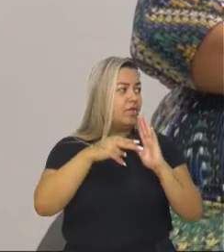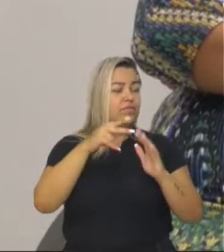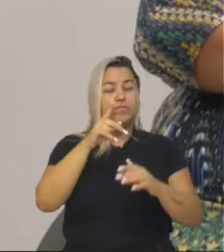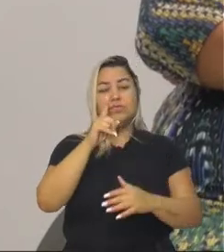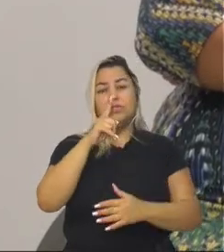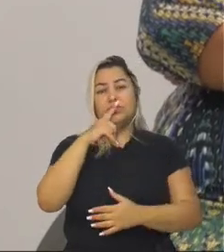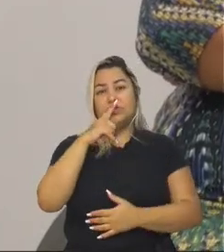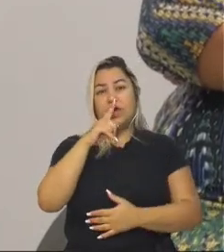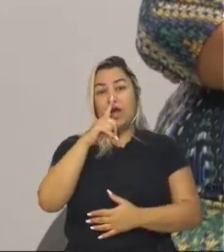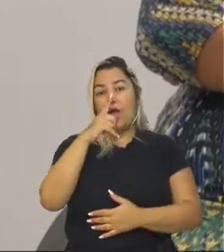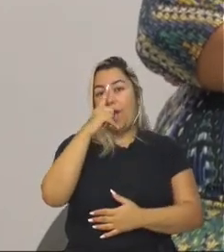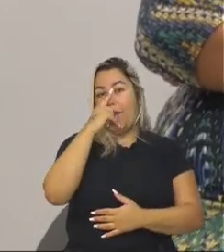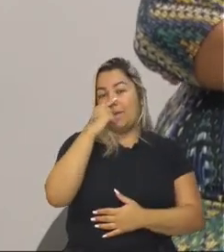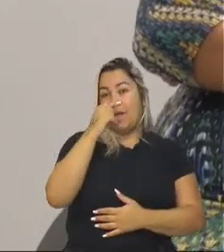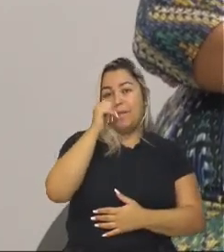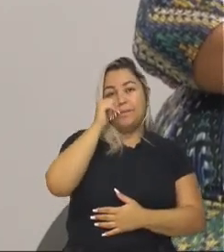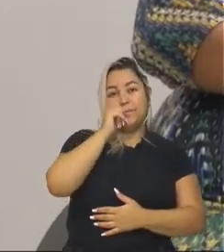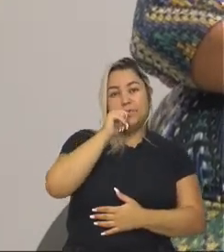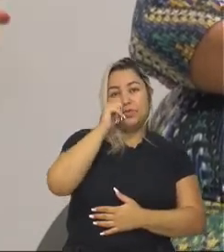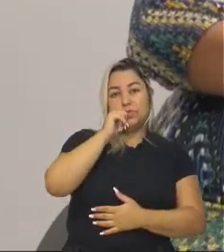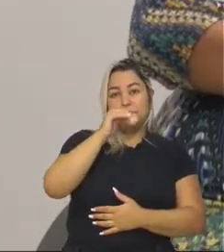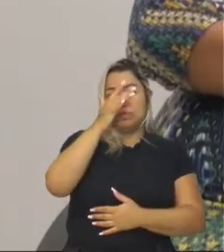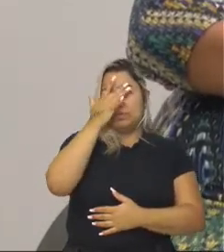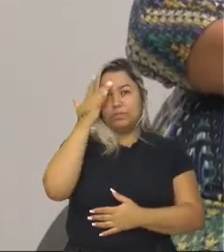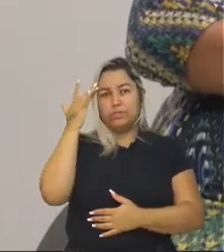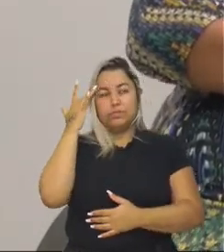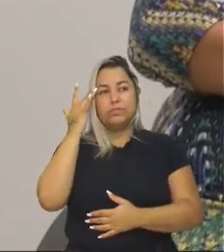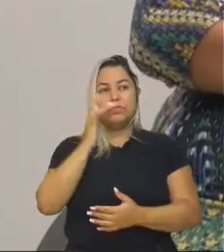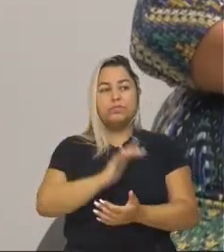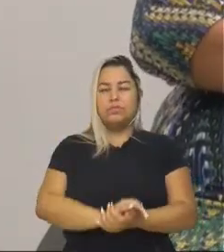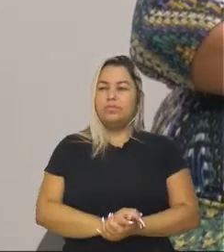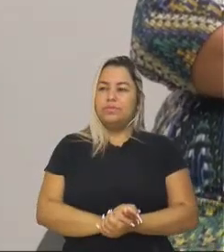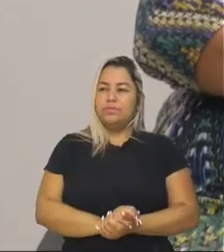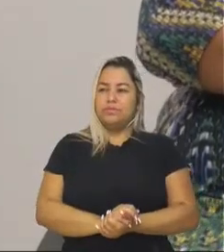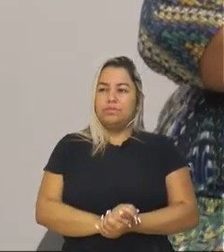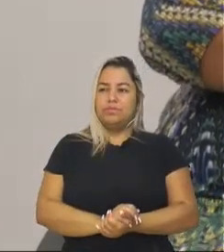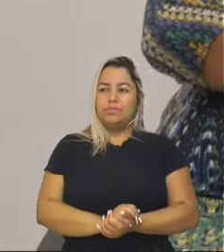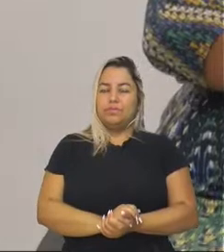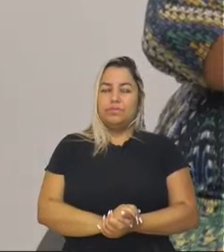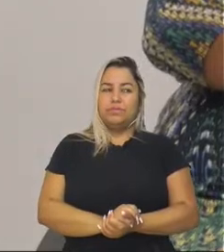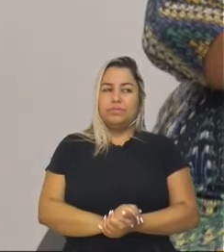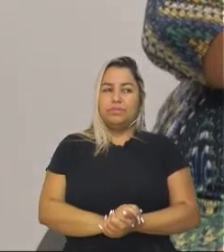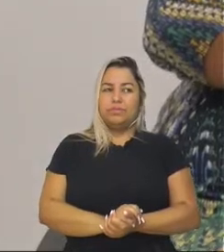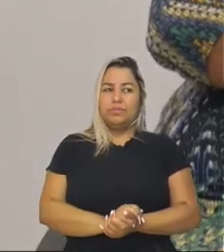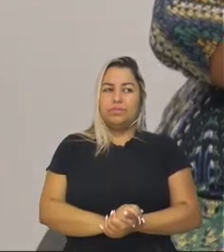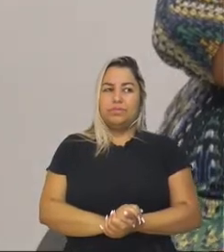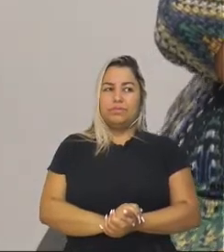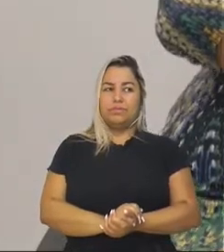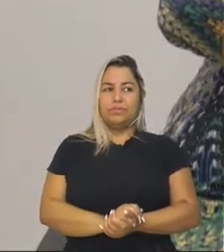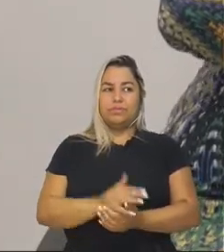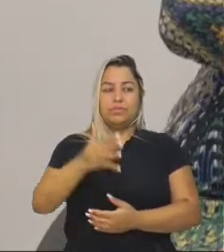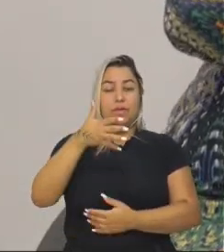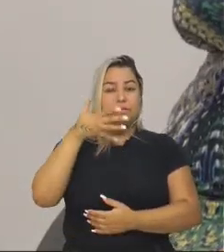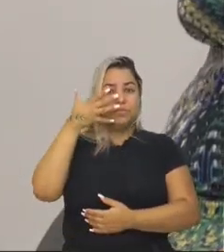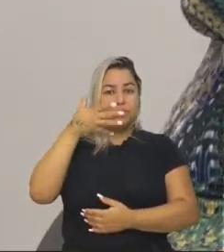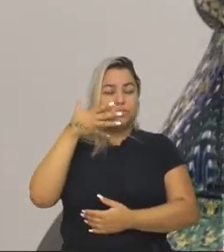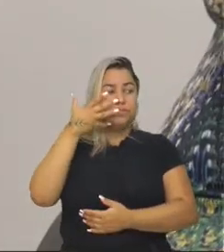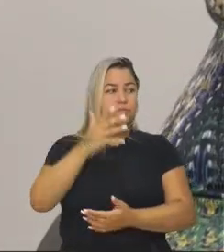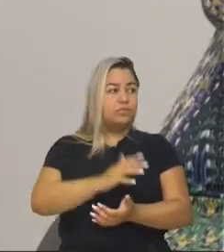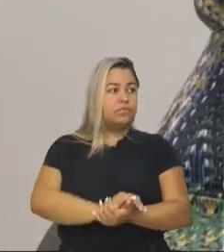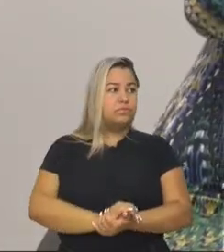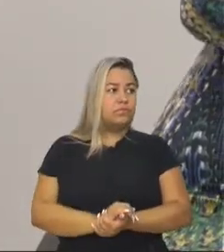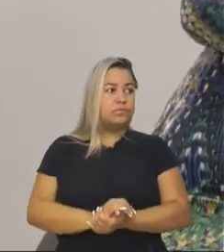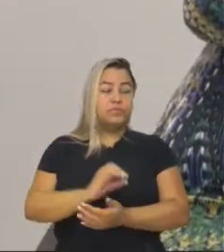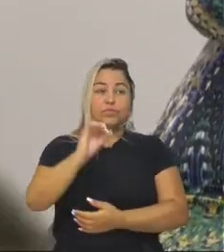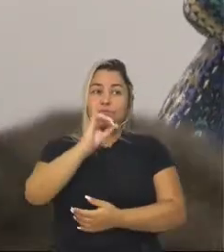pouquinho bruxa. Acho que é o segredo ancestral de sobrevivência das nossas matriarcas. Então, acho que agora passa.